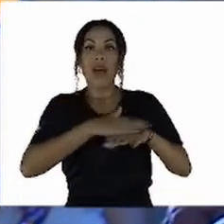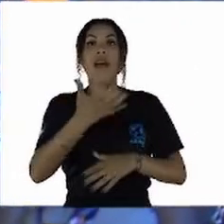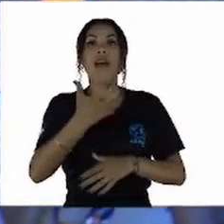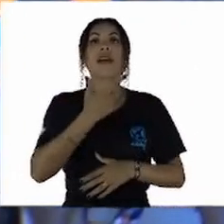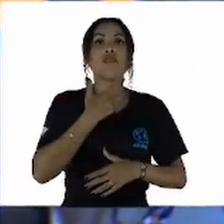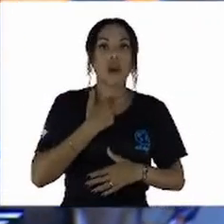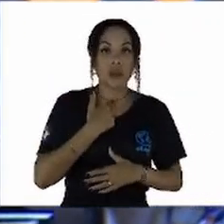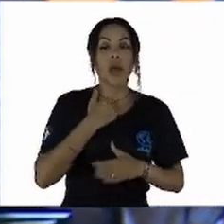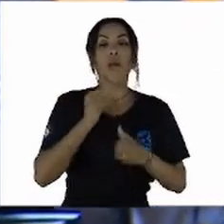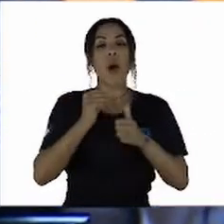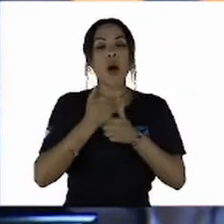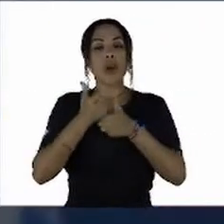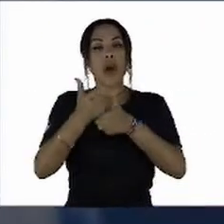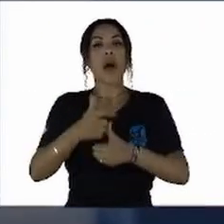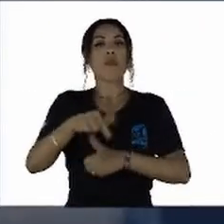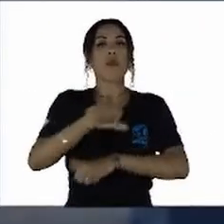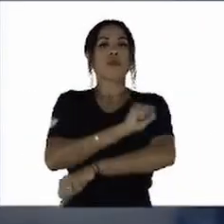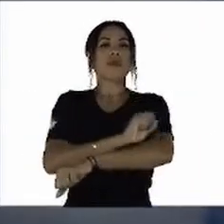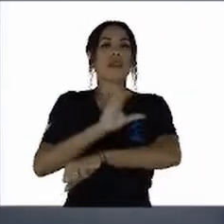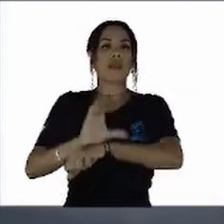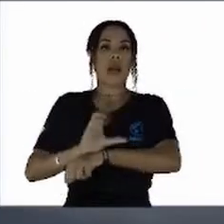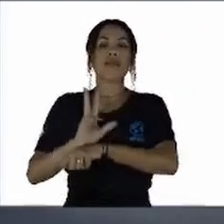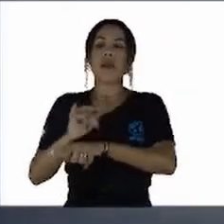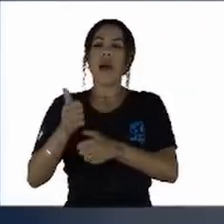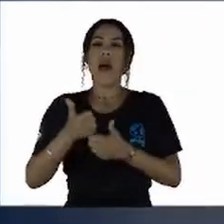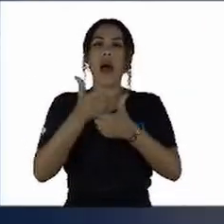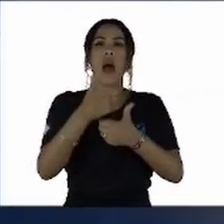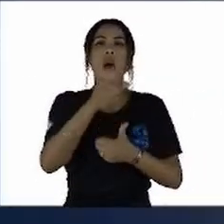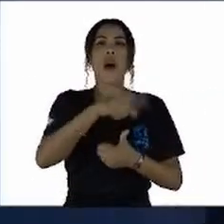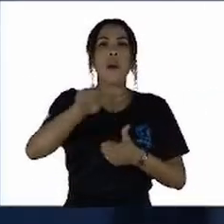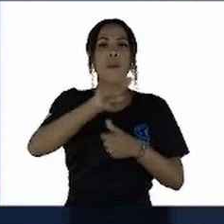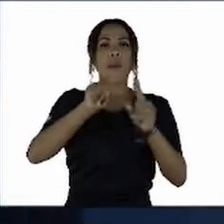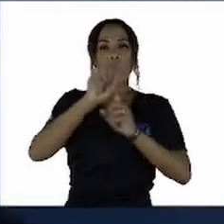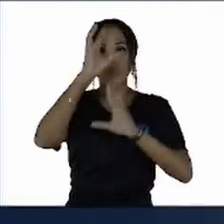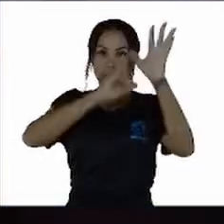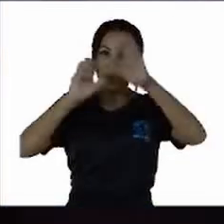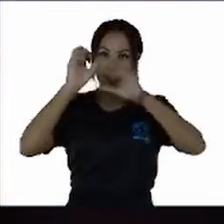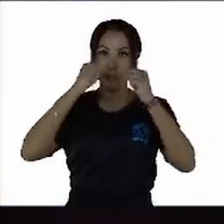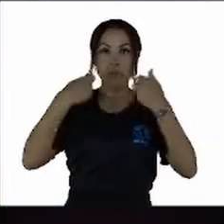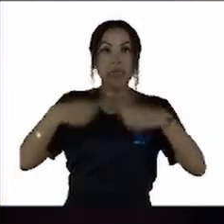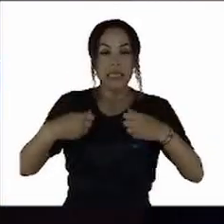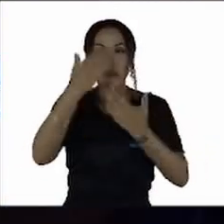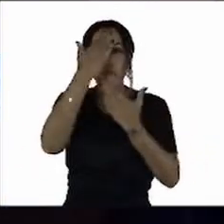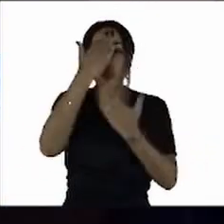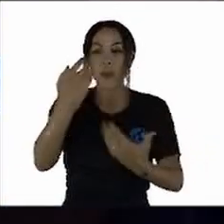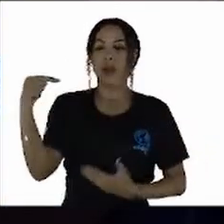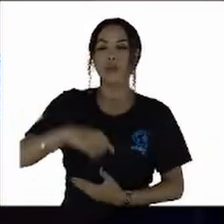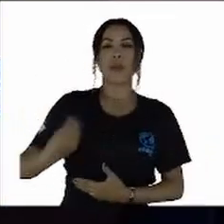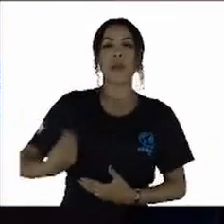contem com o Senac para todo o suporte e aprendizado que precisarem. Obrigado por estarem aqui,